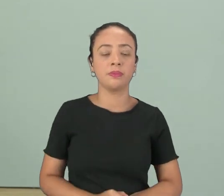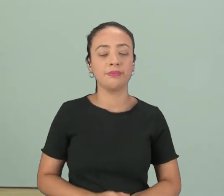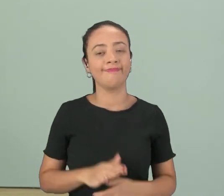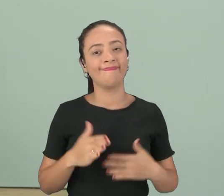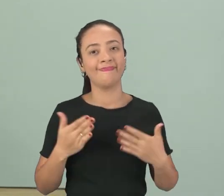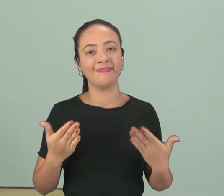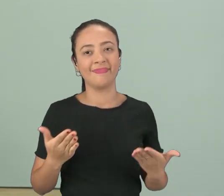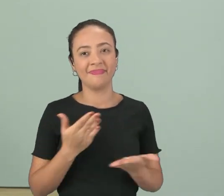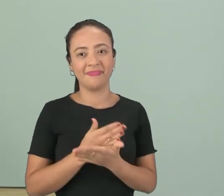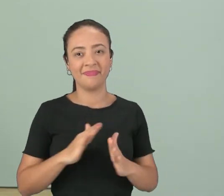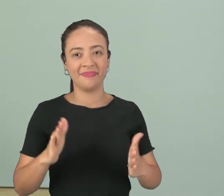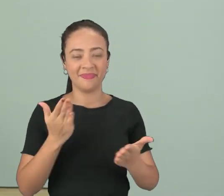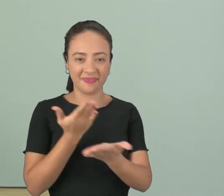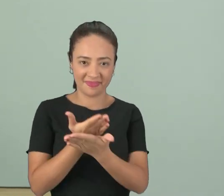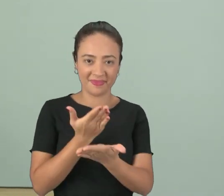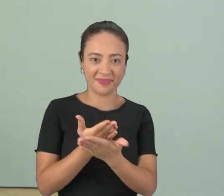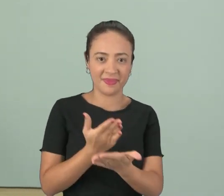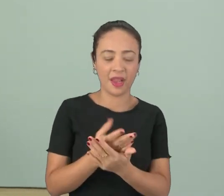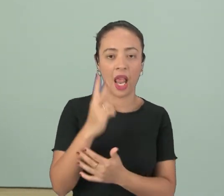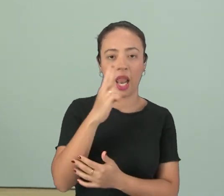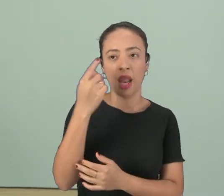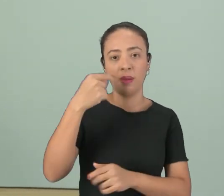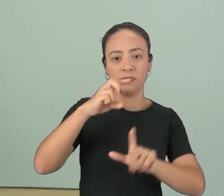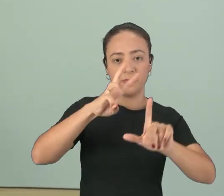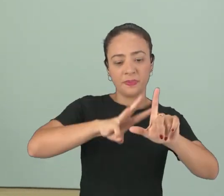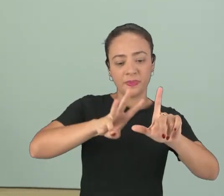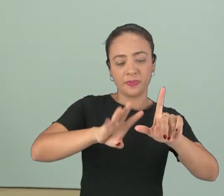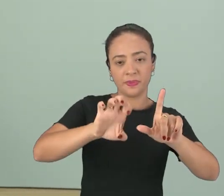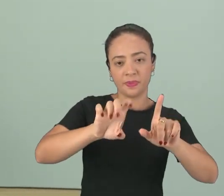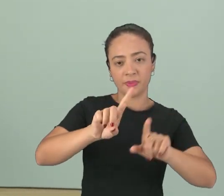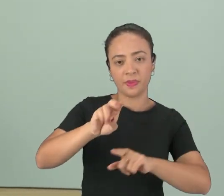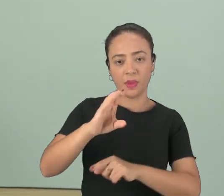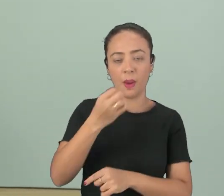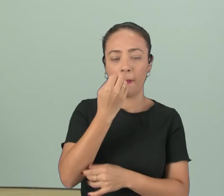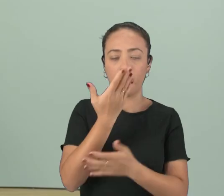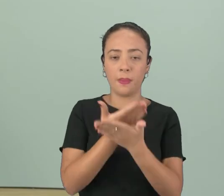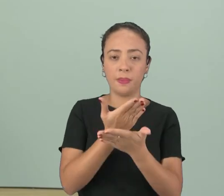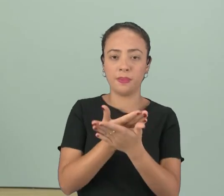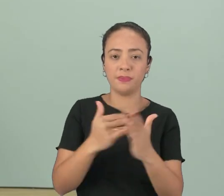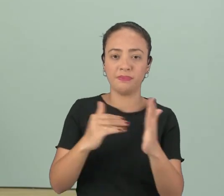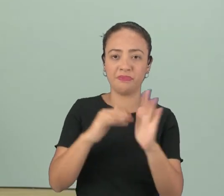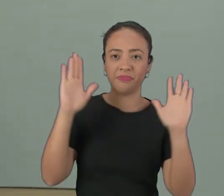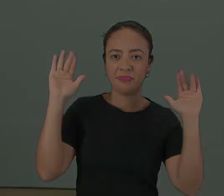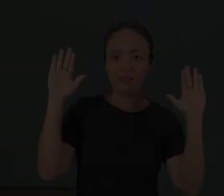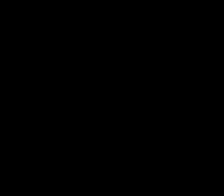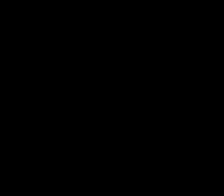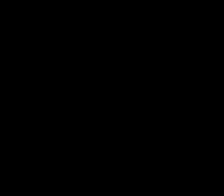só. Não deixe de acessar a plataforma Eduque. Bons estudos e até a próxima!